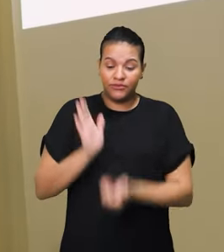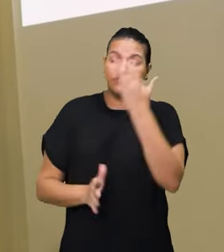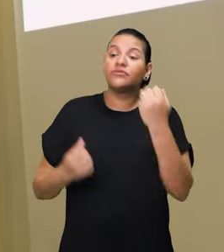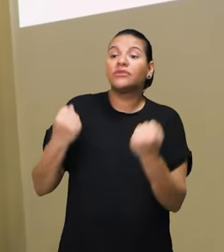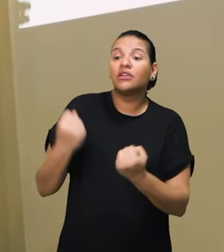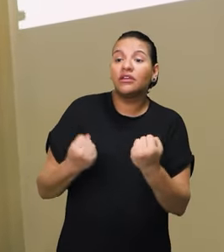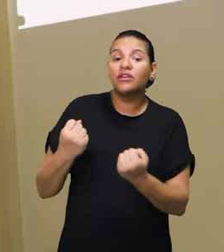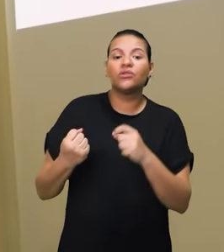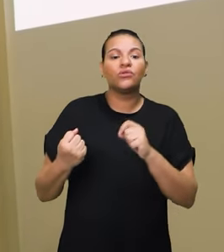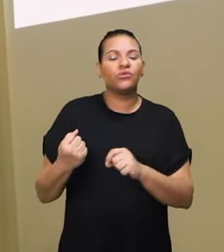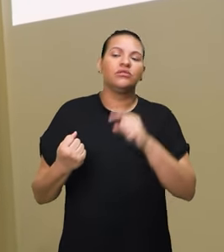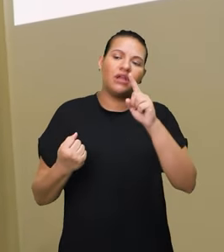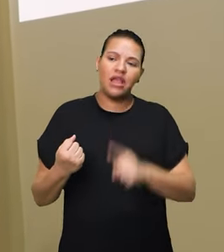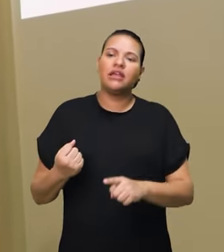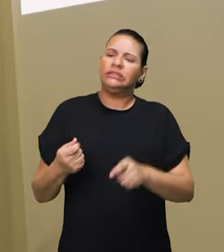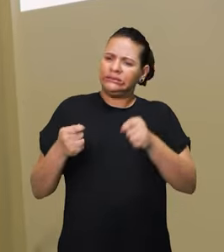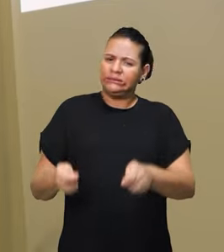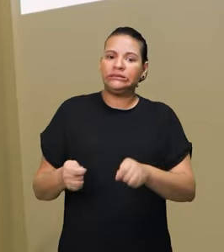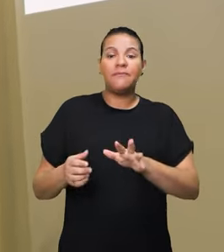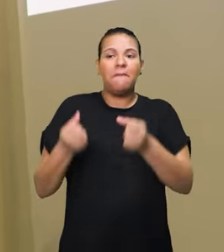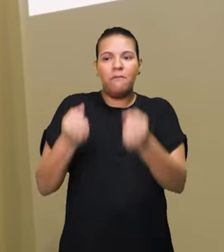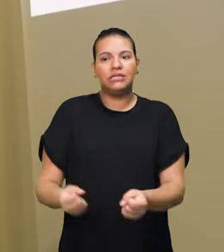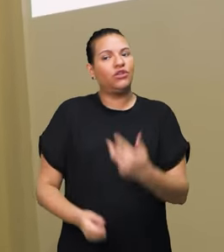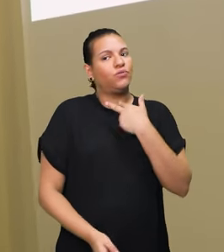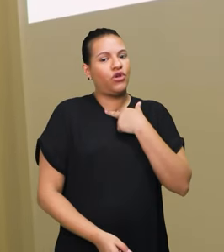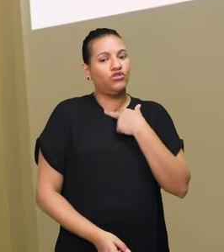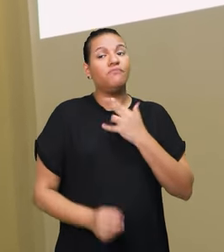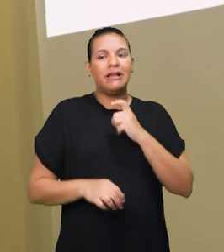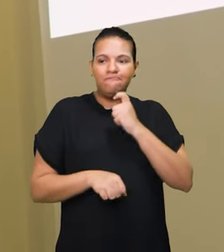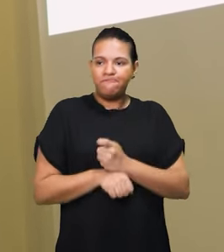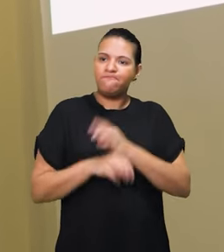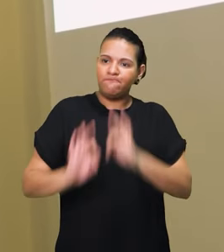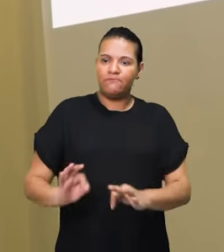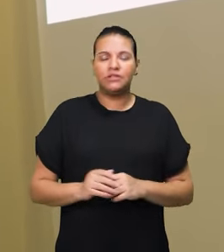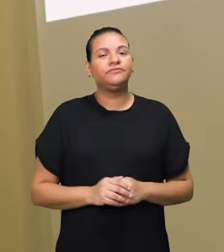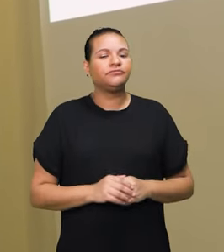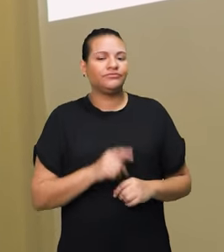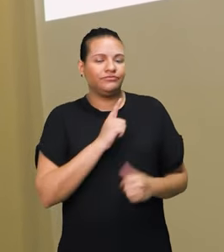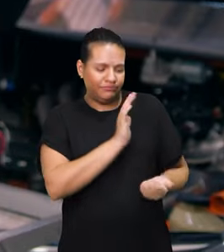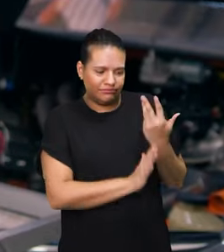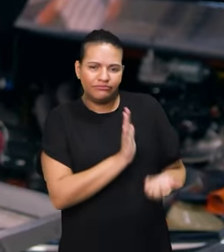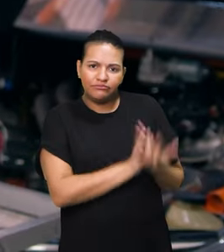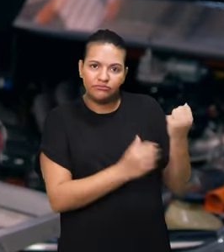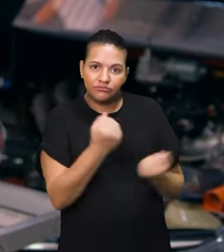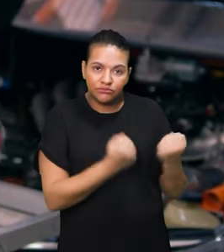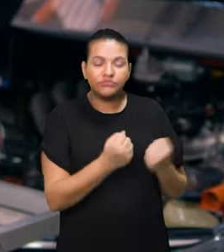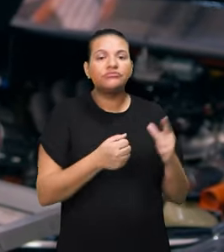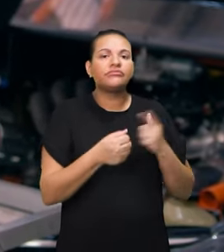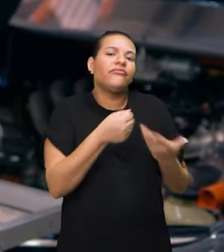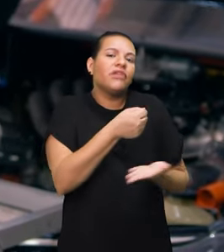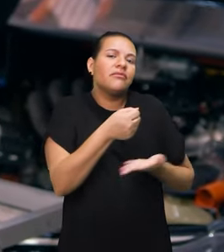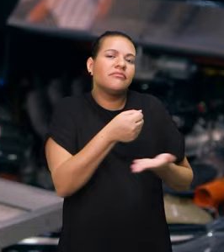que produzir um carro que seja um homem está em pé ao lado de um slide projetado na parede esse projeto Ele nasceu com uma série de premissas essas